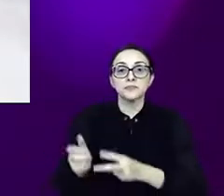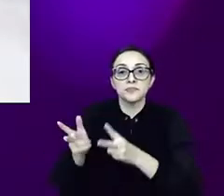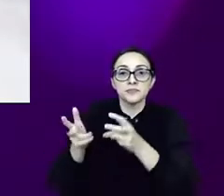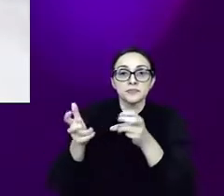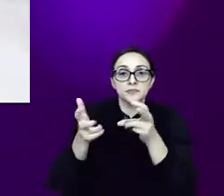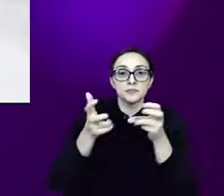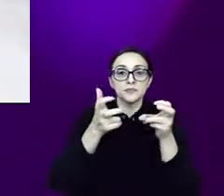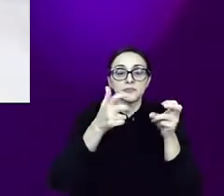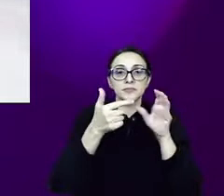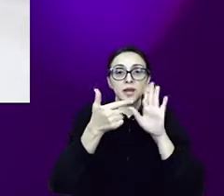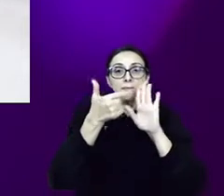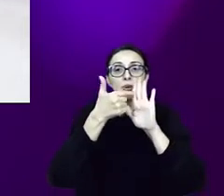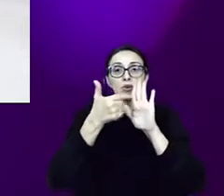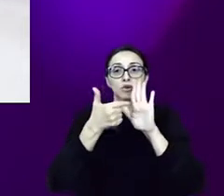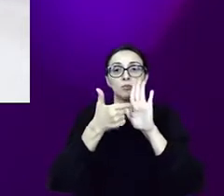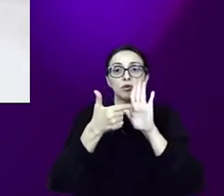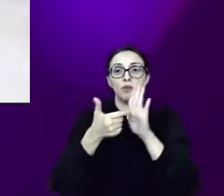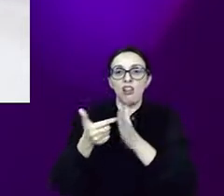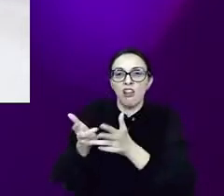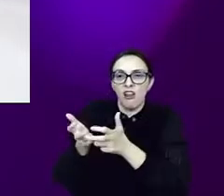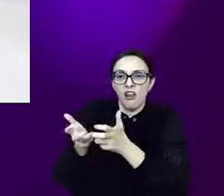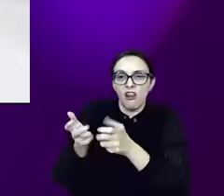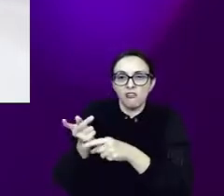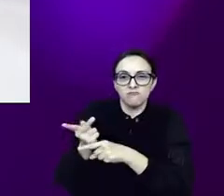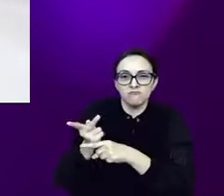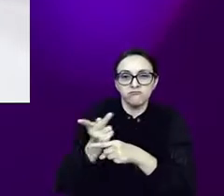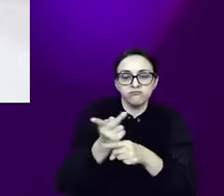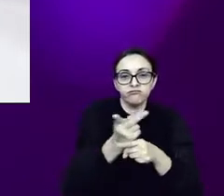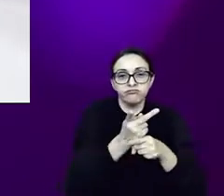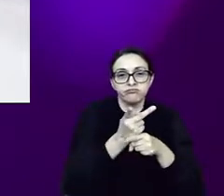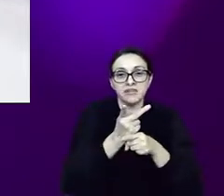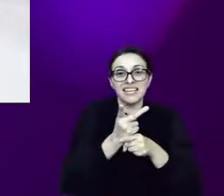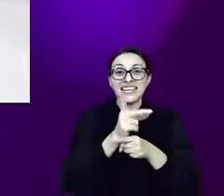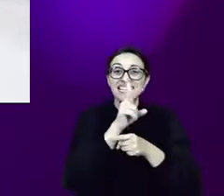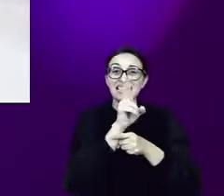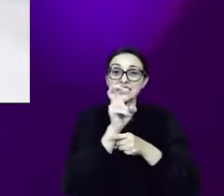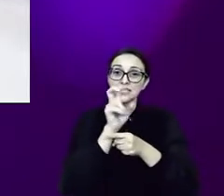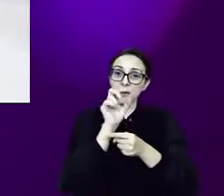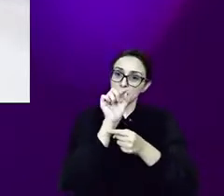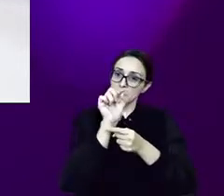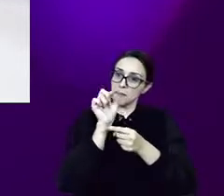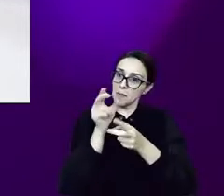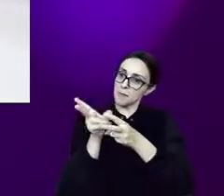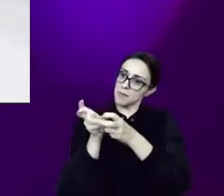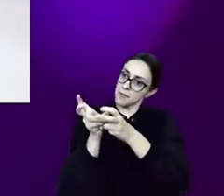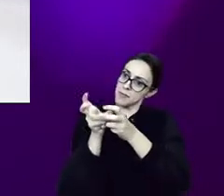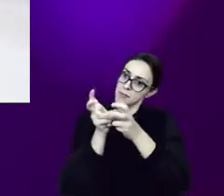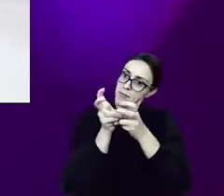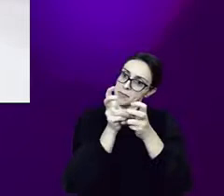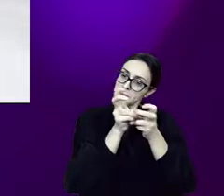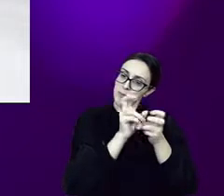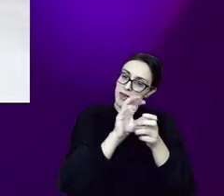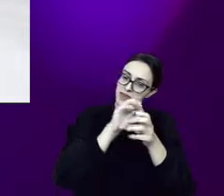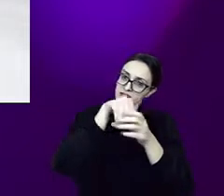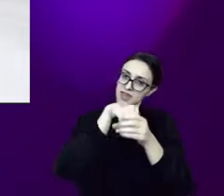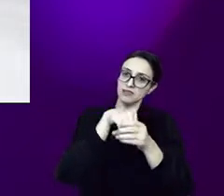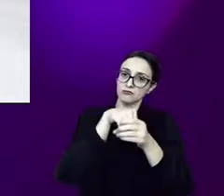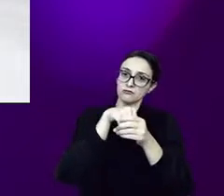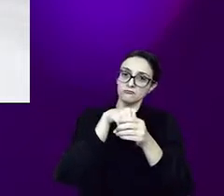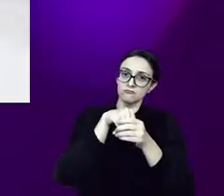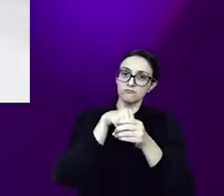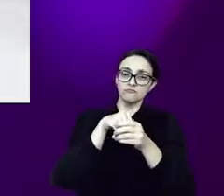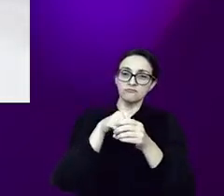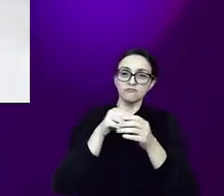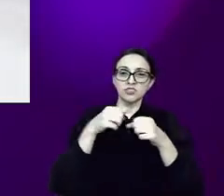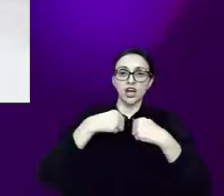pontos de varredura da parte intra-articular, então são 15 pontos que a gente tem que captar dentro da superfície articular do acetábulo. A gente